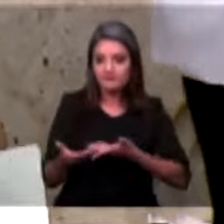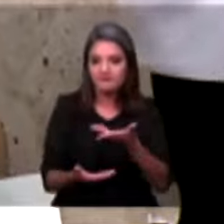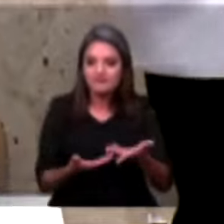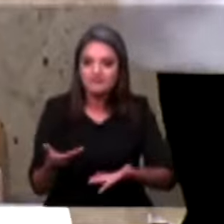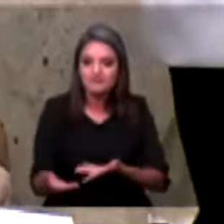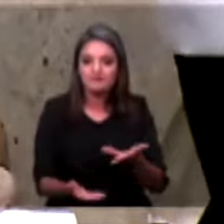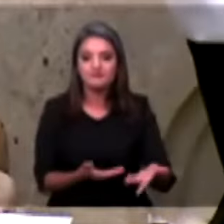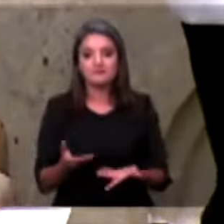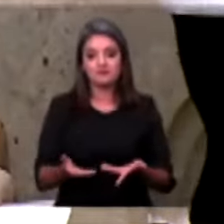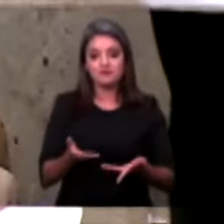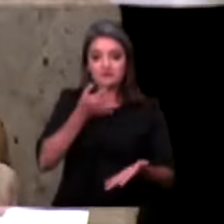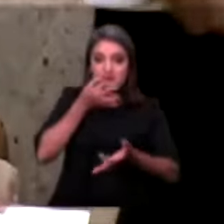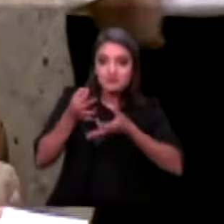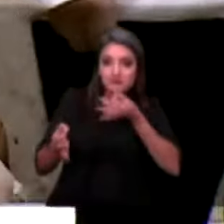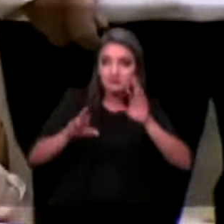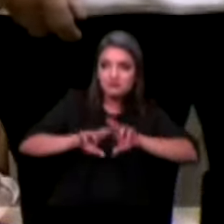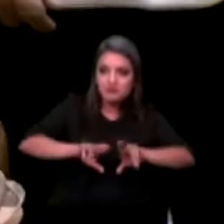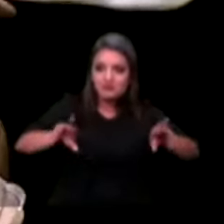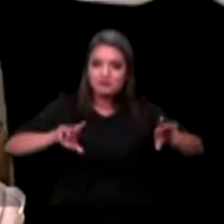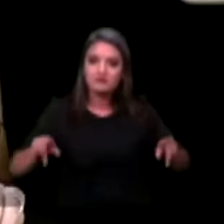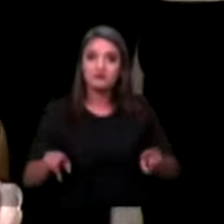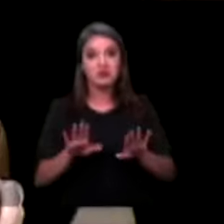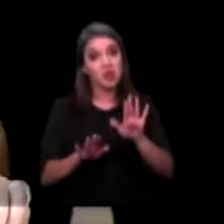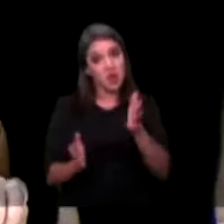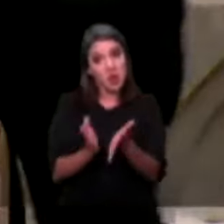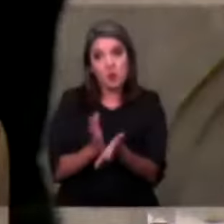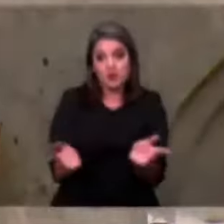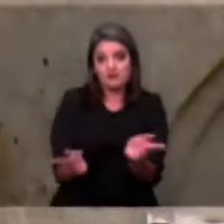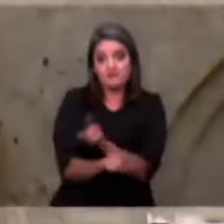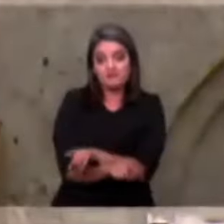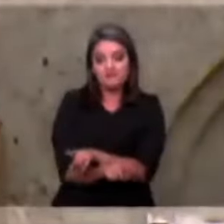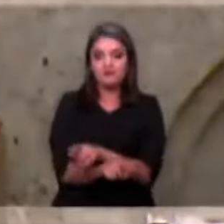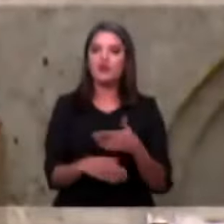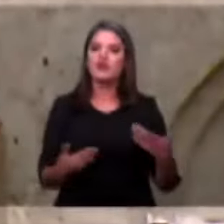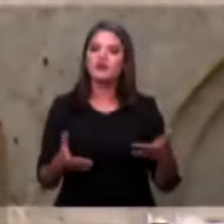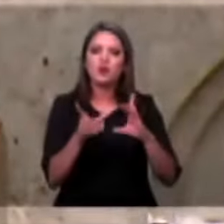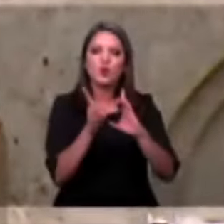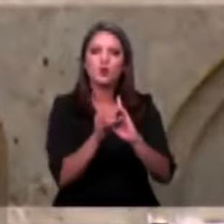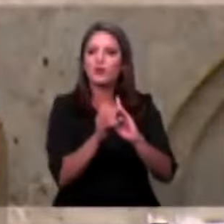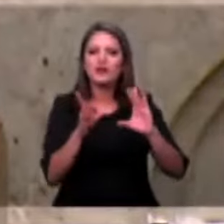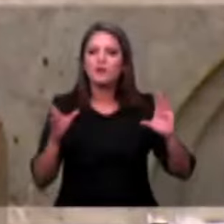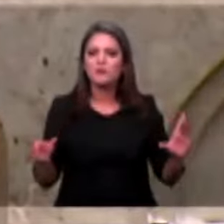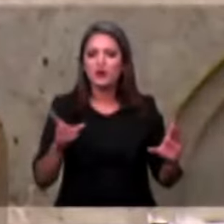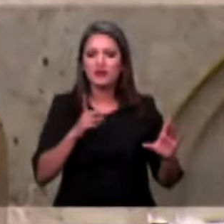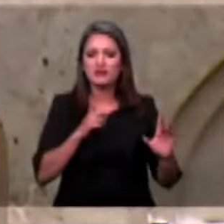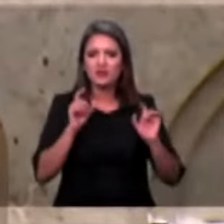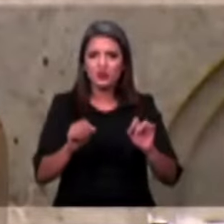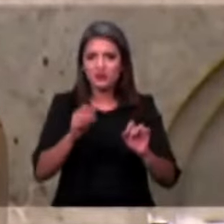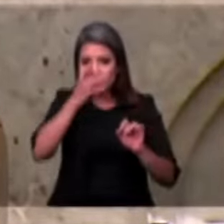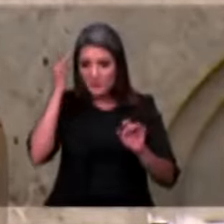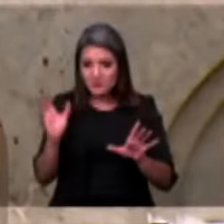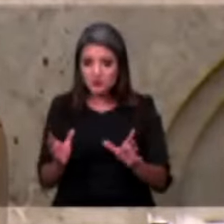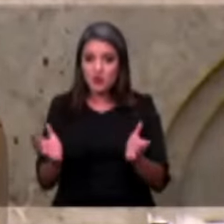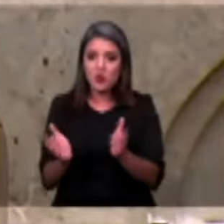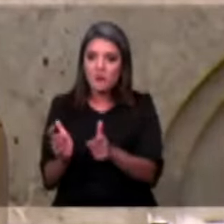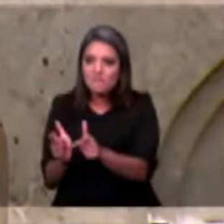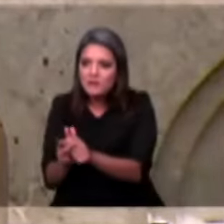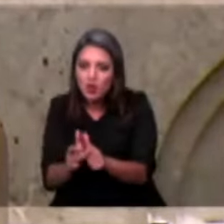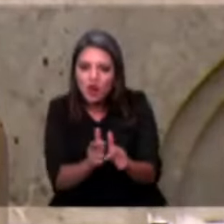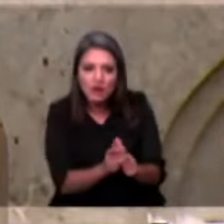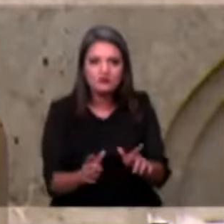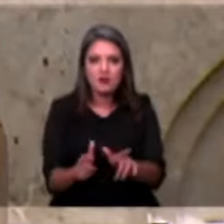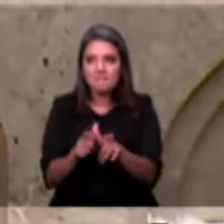distintas e até mesmo antagônicas. Em uma democracia, maiorias e minorias, como